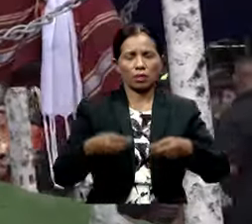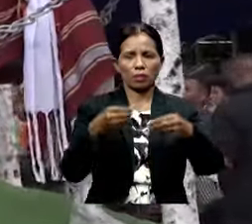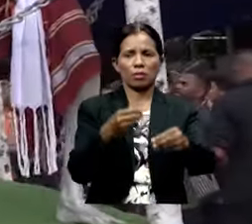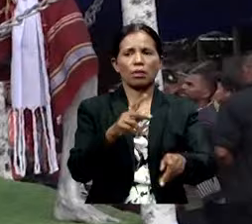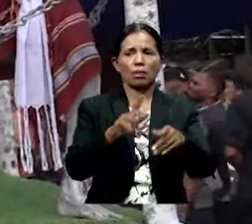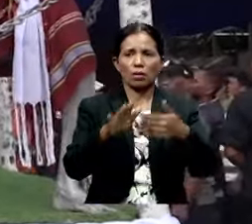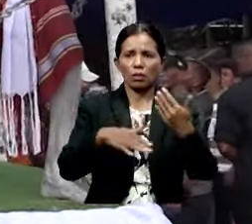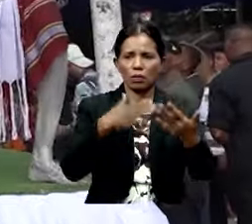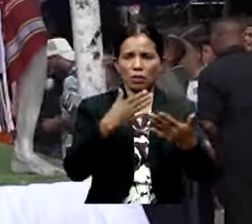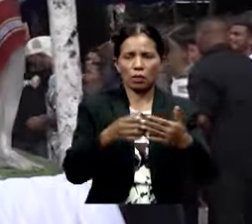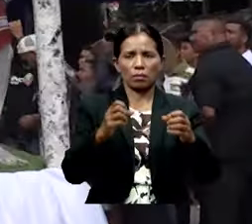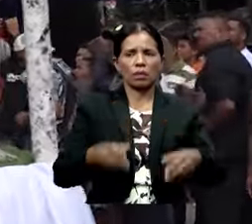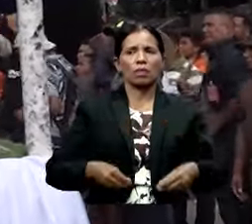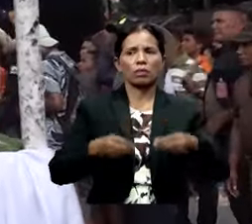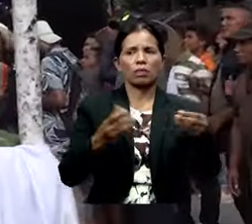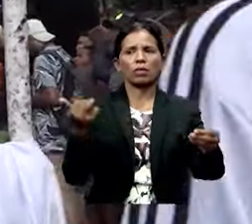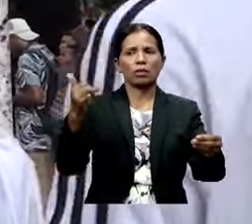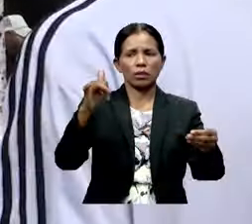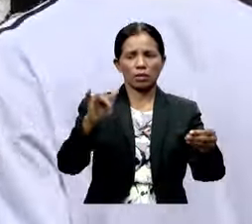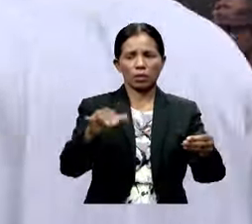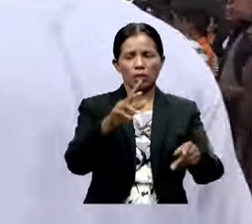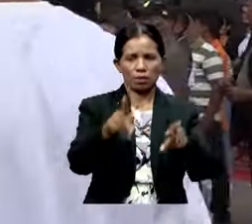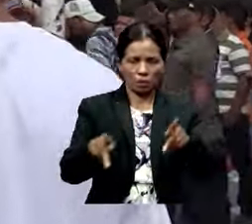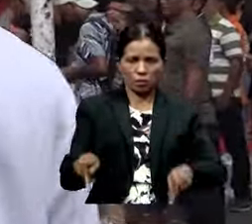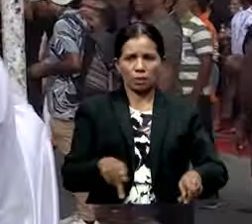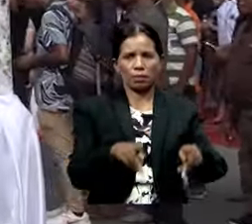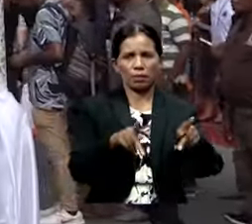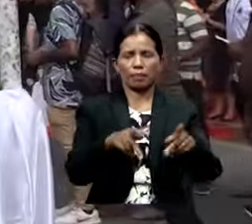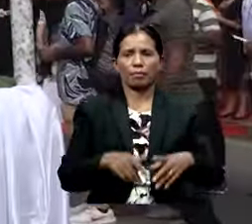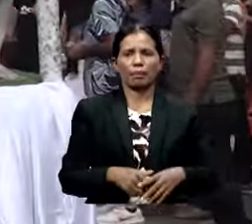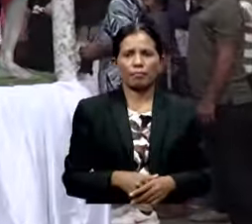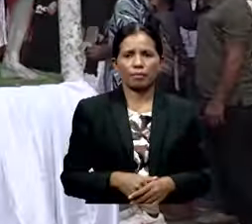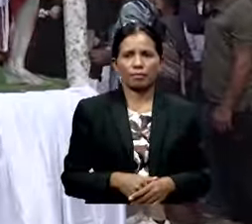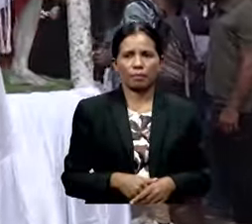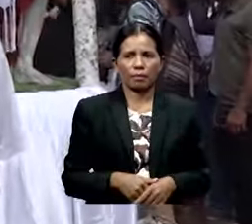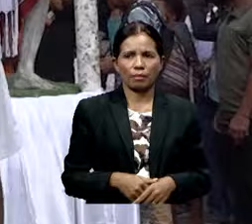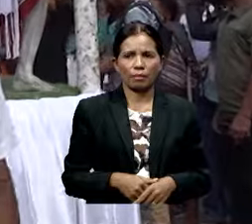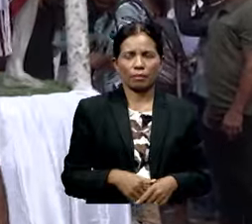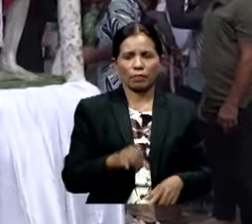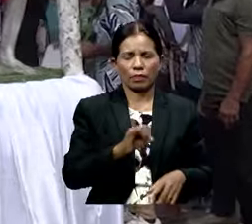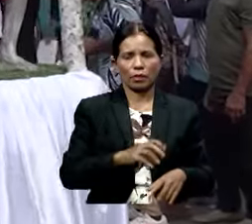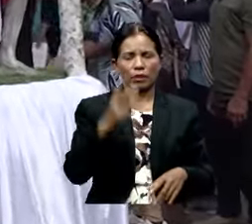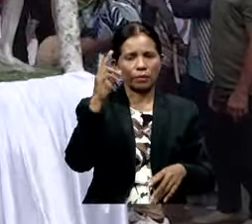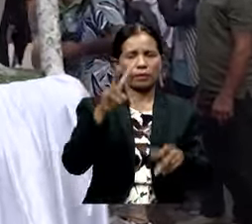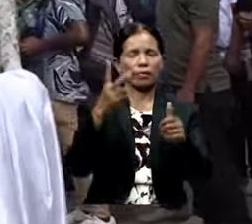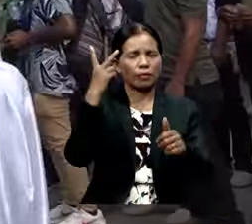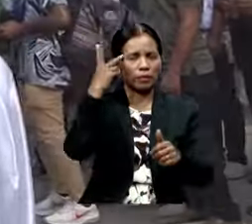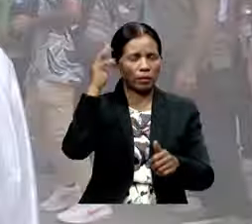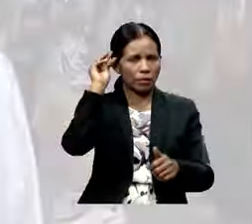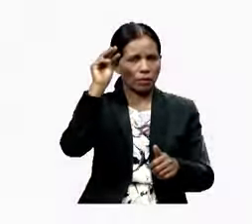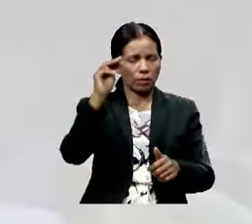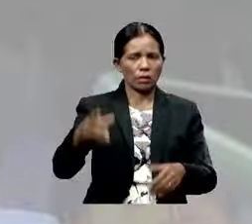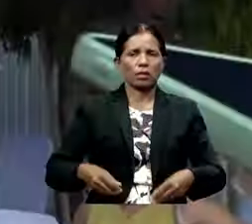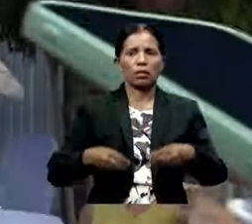ema roto bele expressa sira nia talento ba público. Eu posso só felicitar o Sr. Vice-Primeiro-Ministro por essa iniciativa, foi